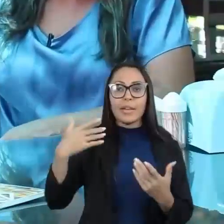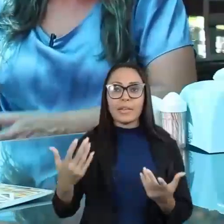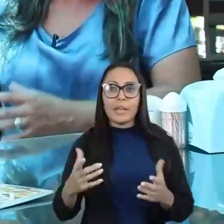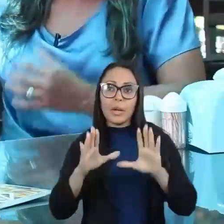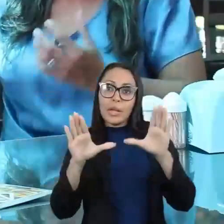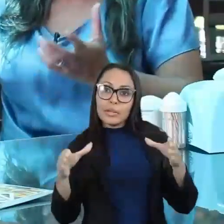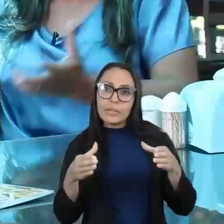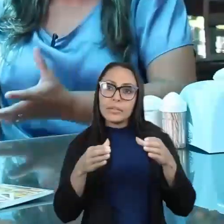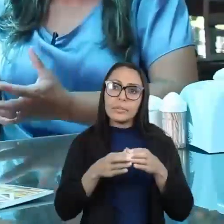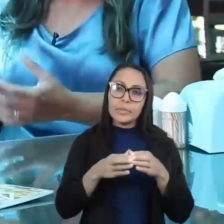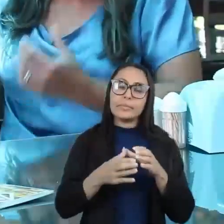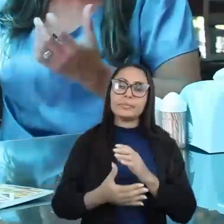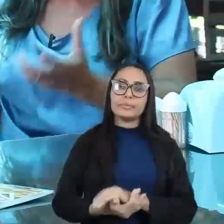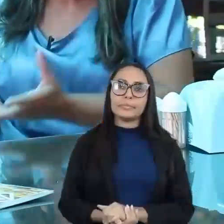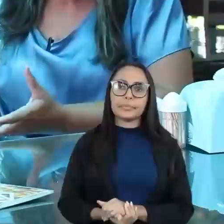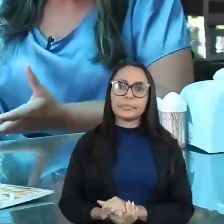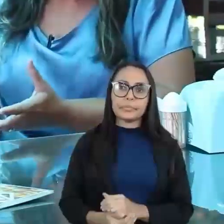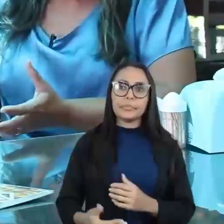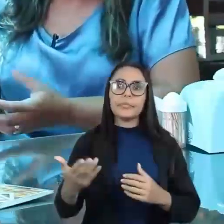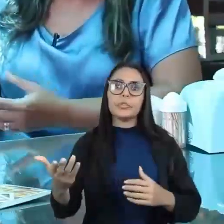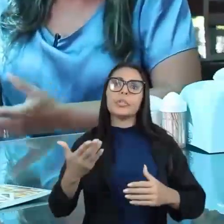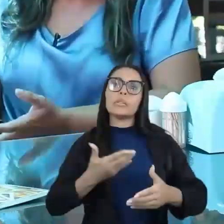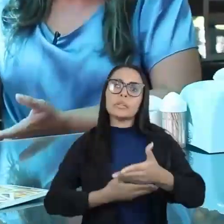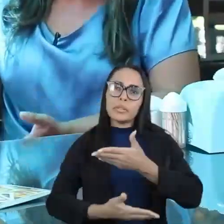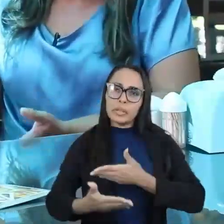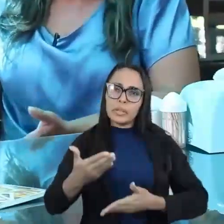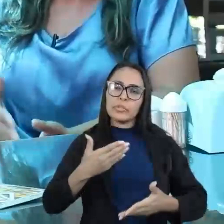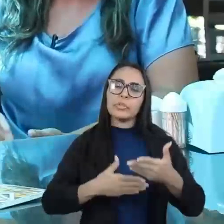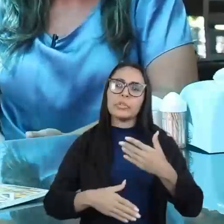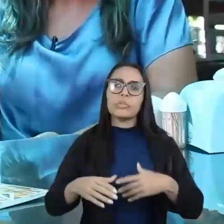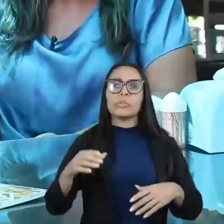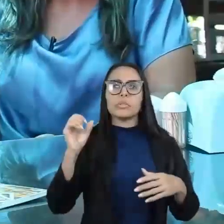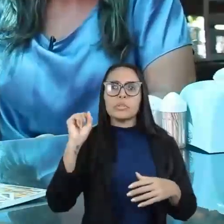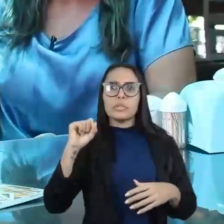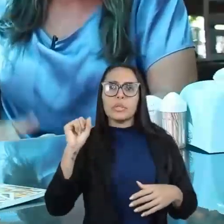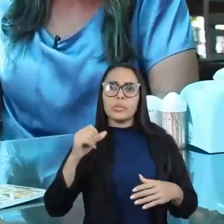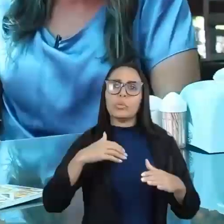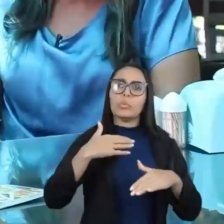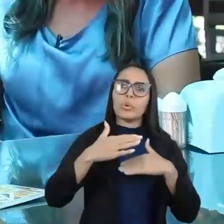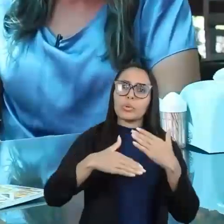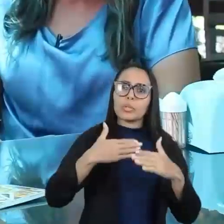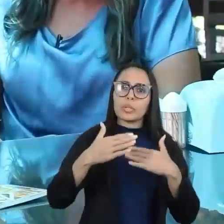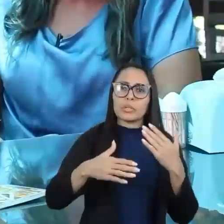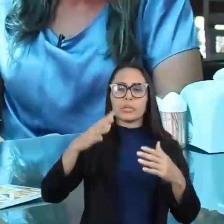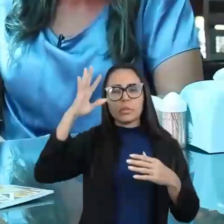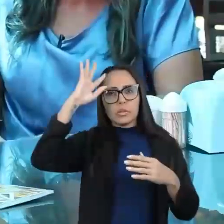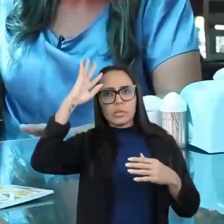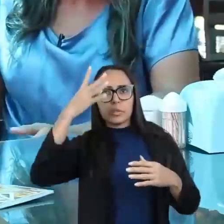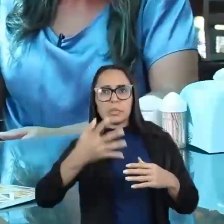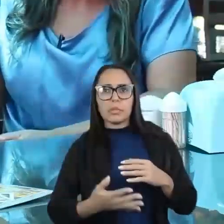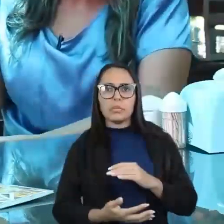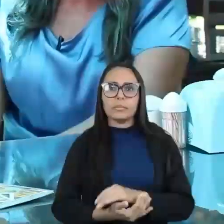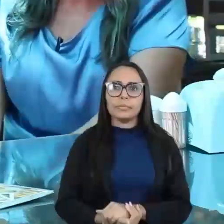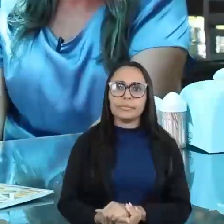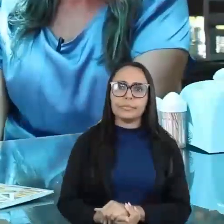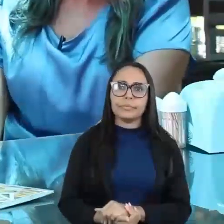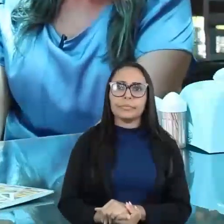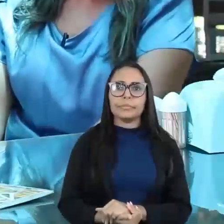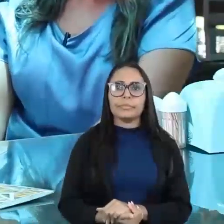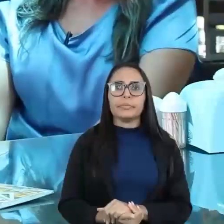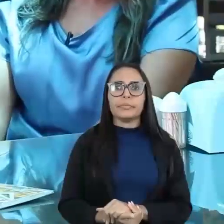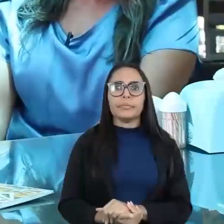equipe e eles vão estar interagindo mutuamente com você nesse processo de decisão dentro da empresa, né? Muito bom,